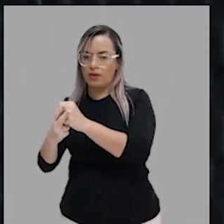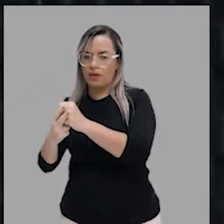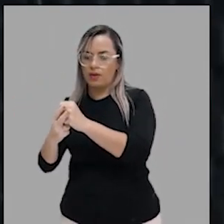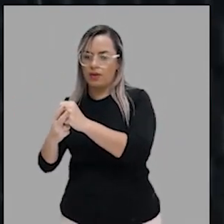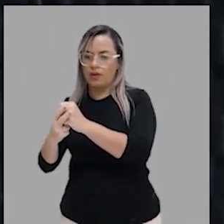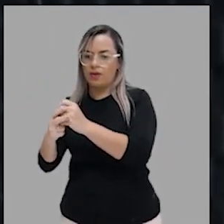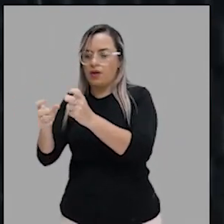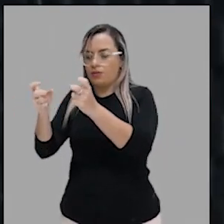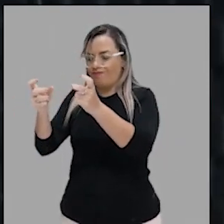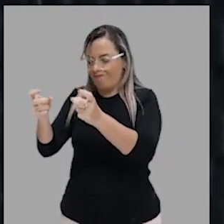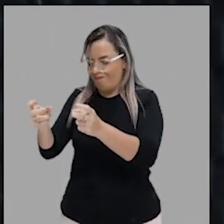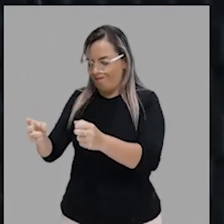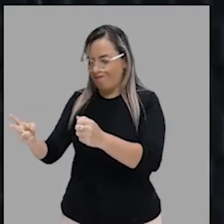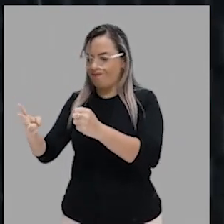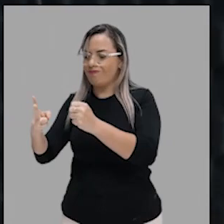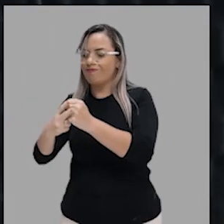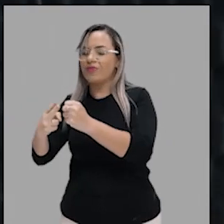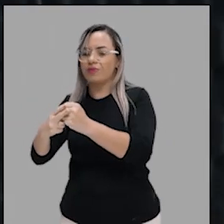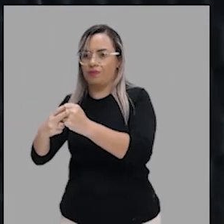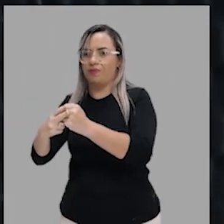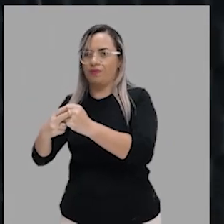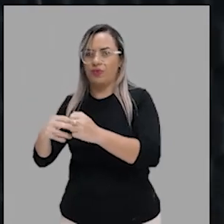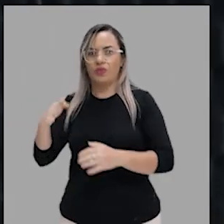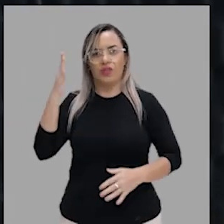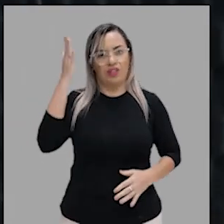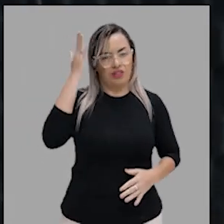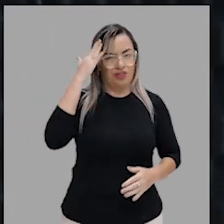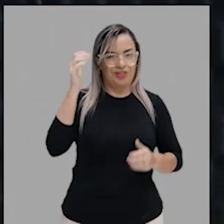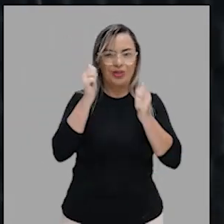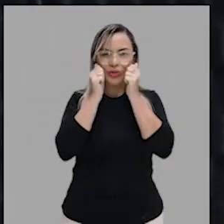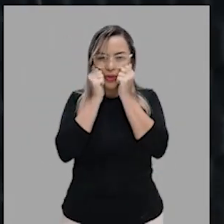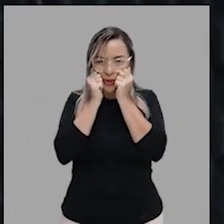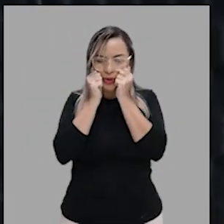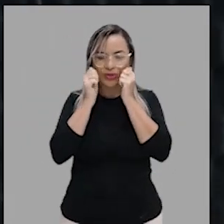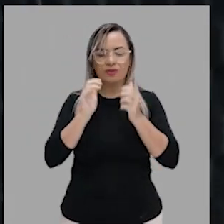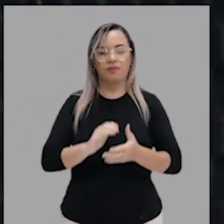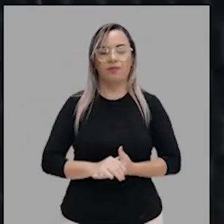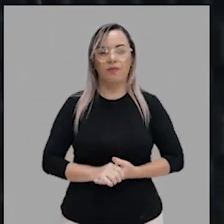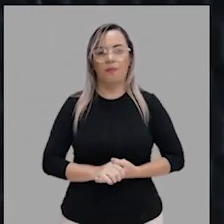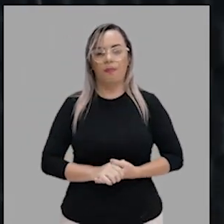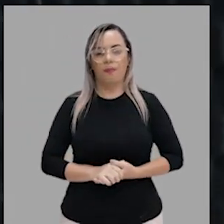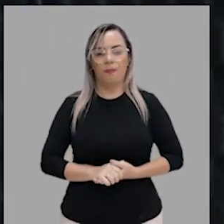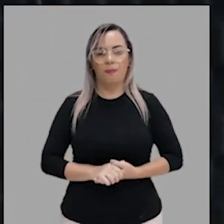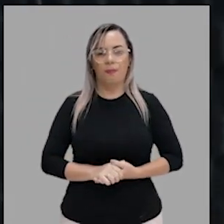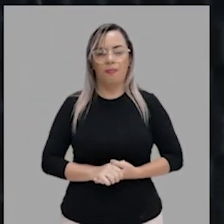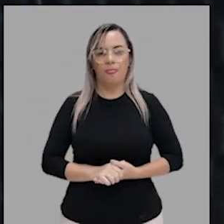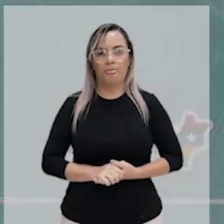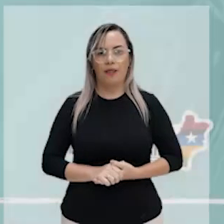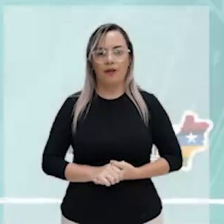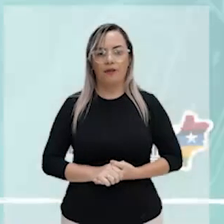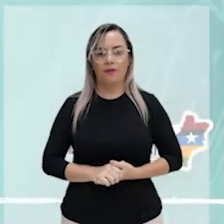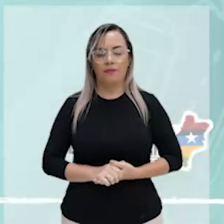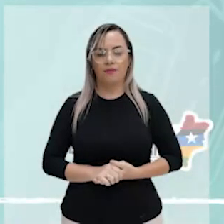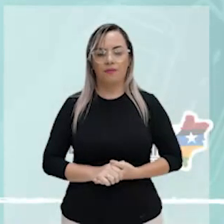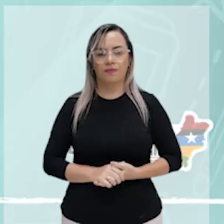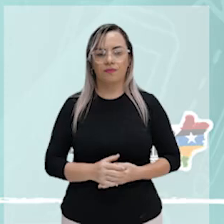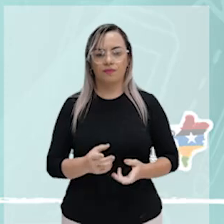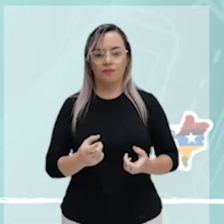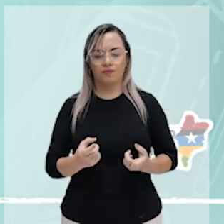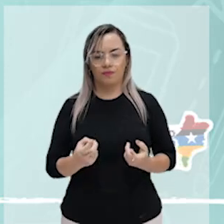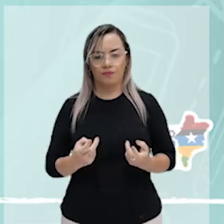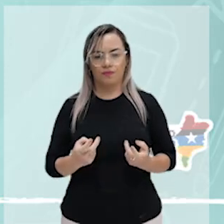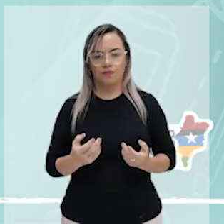detalhes a esse verbo. Entenderam? Chuchus. Muito bem. Olha para cá. Olha para essa figura aí na tua tela.